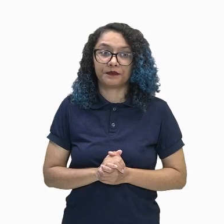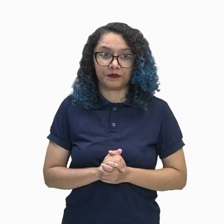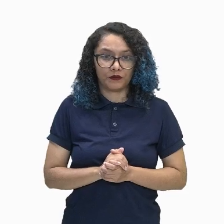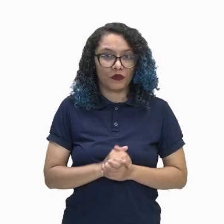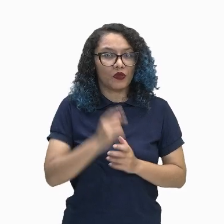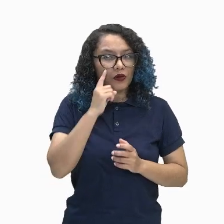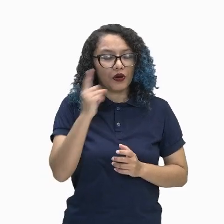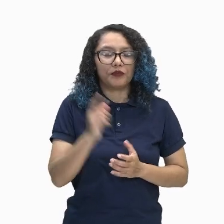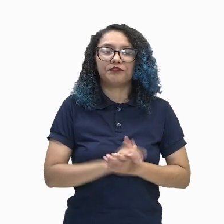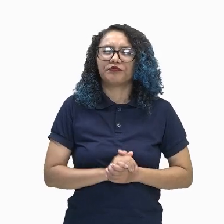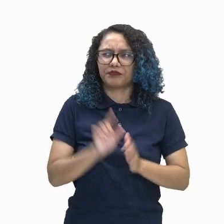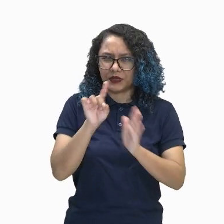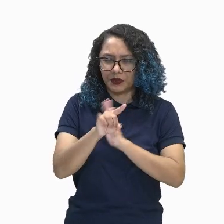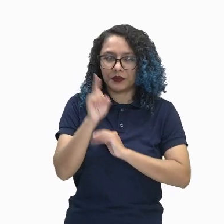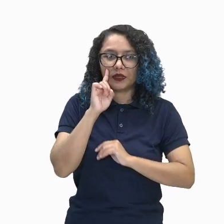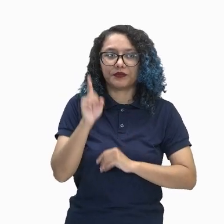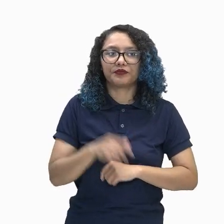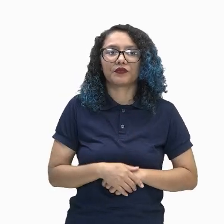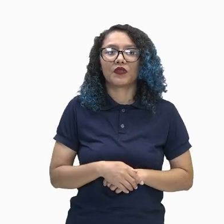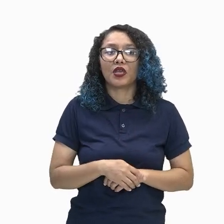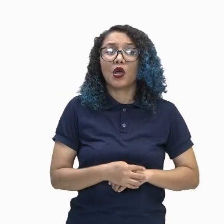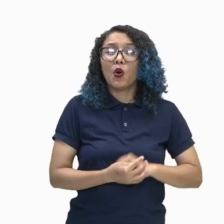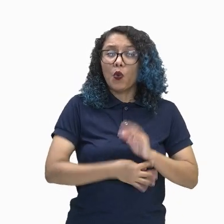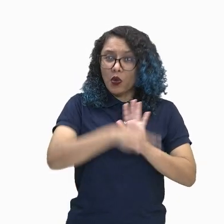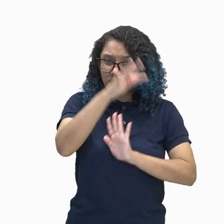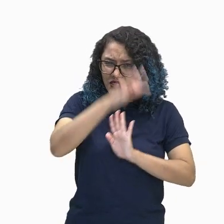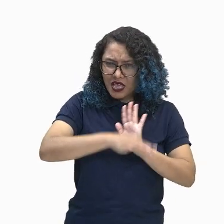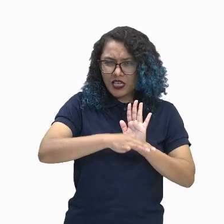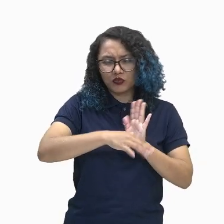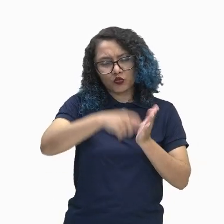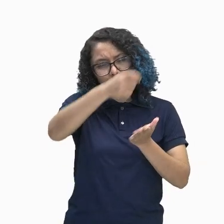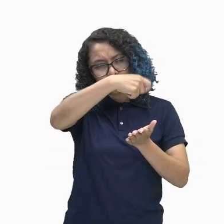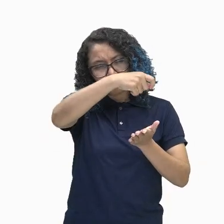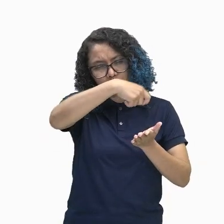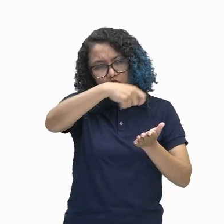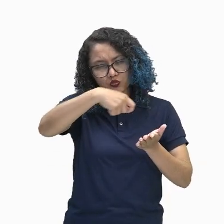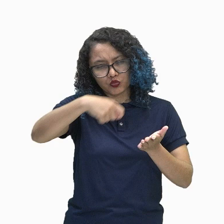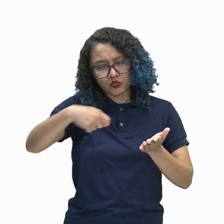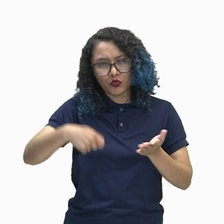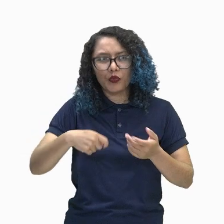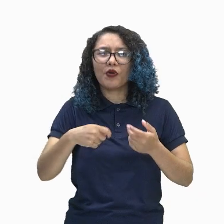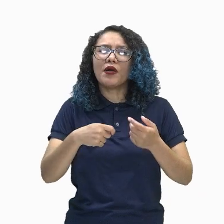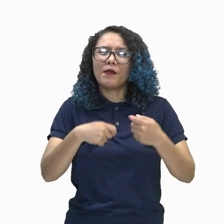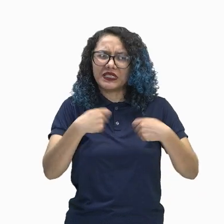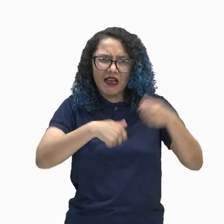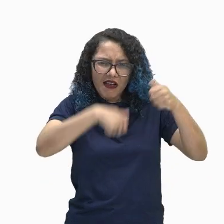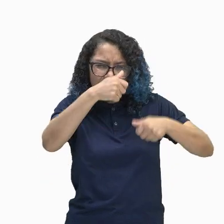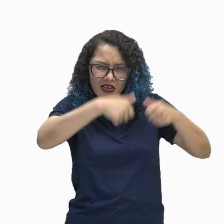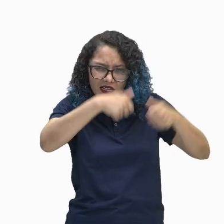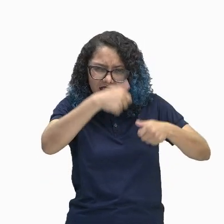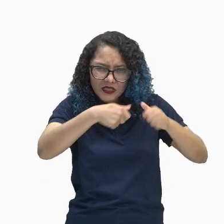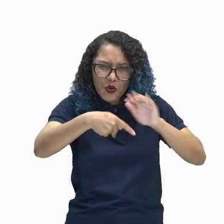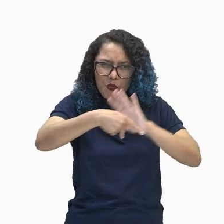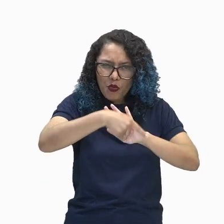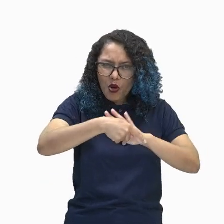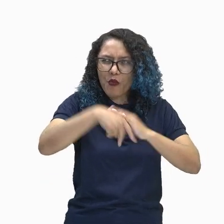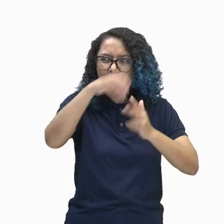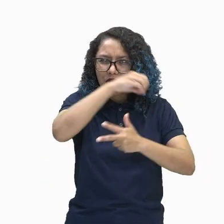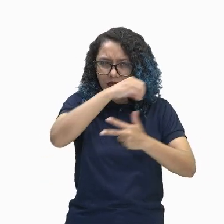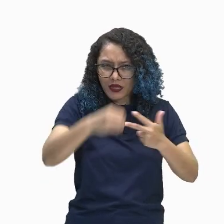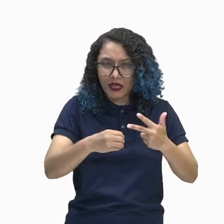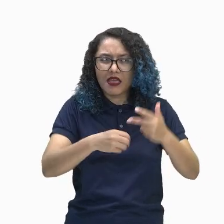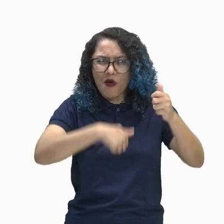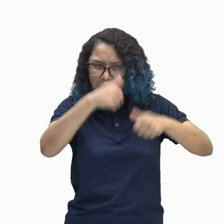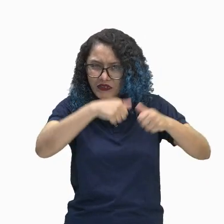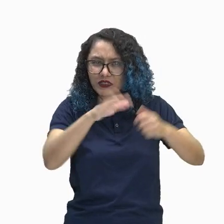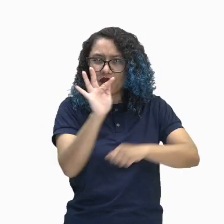nosso questionamento. Um texto que é escrito para uma avaliação como o Enem, uma avaliação formal, deve